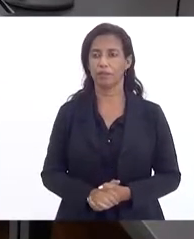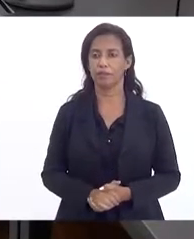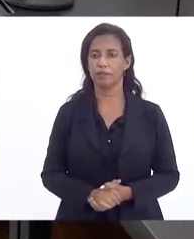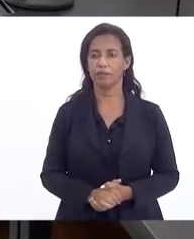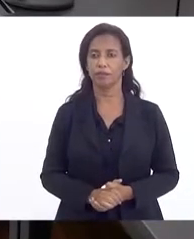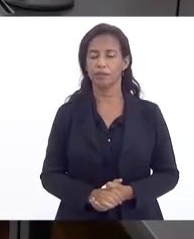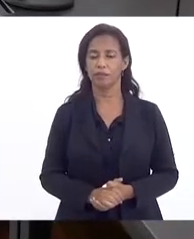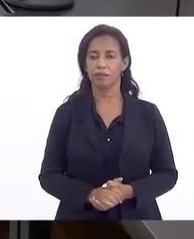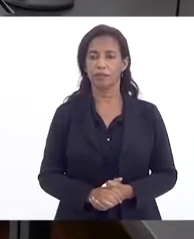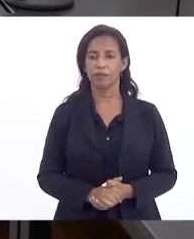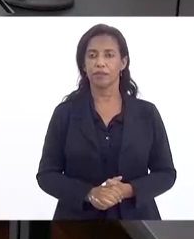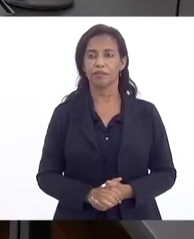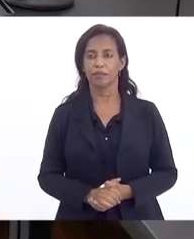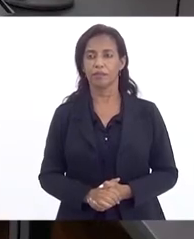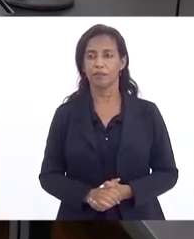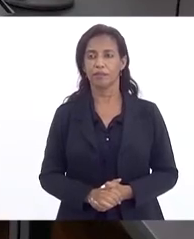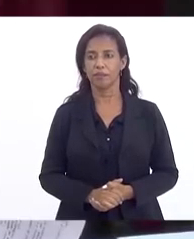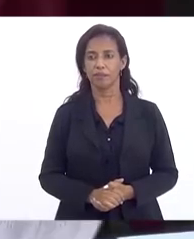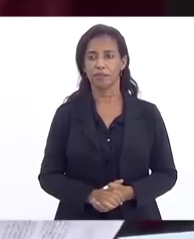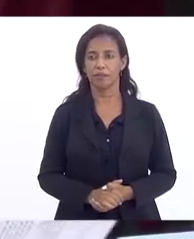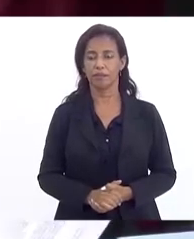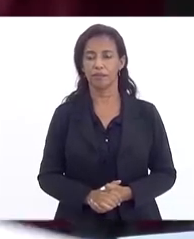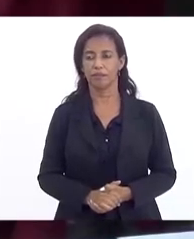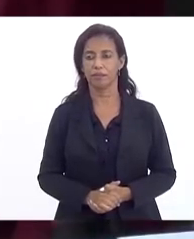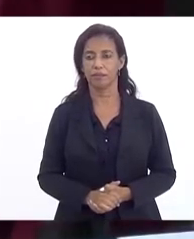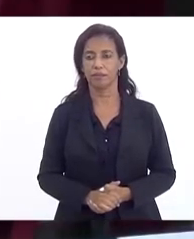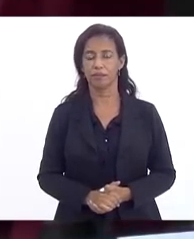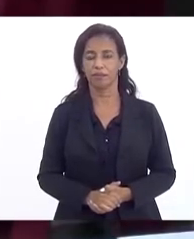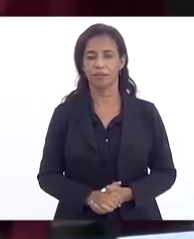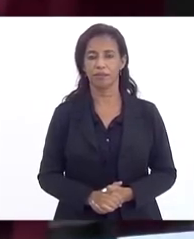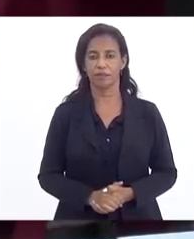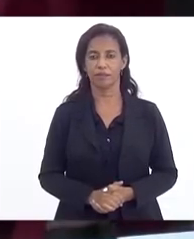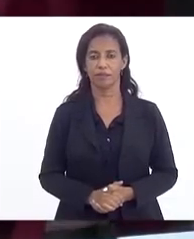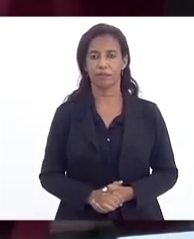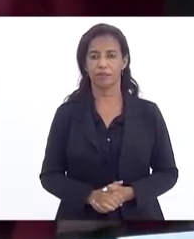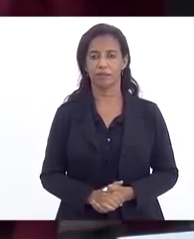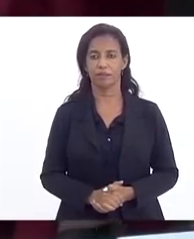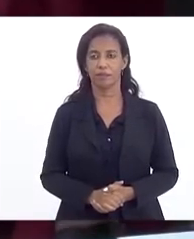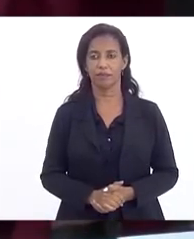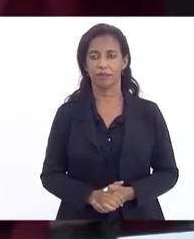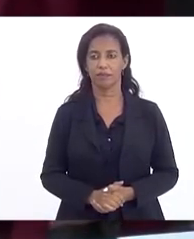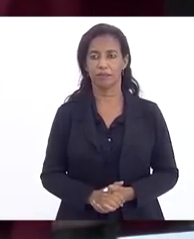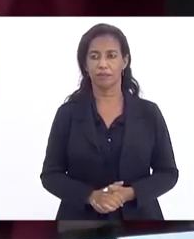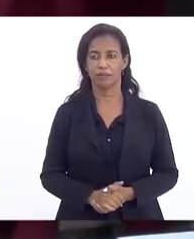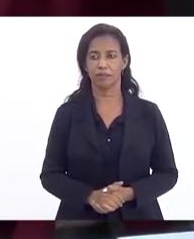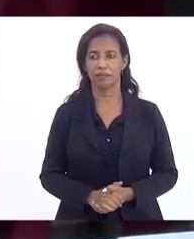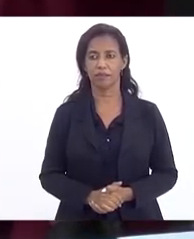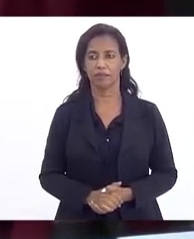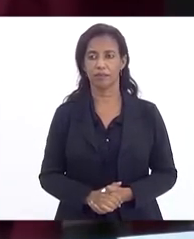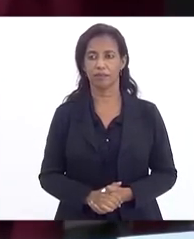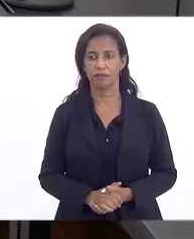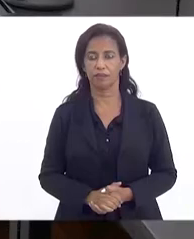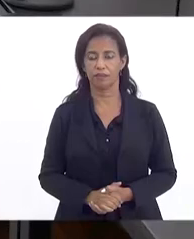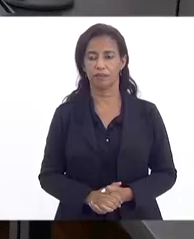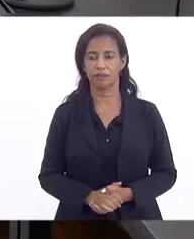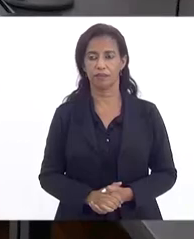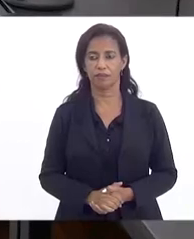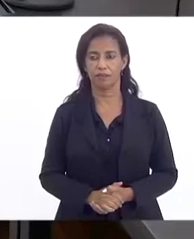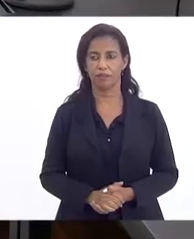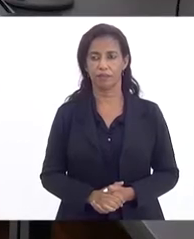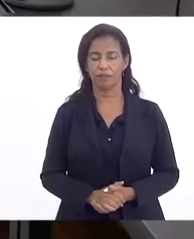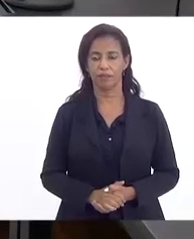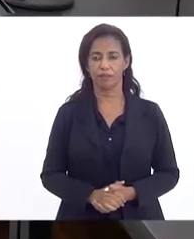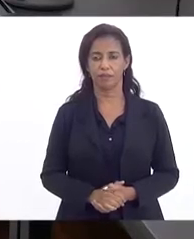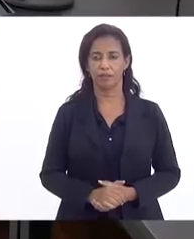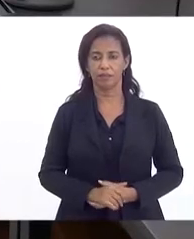não Randy Spinner. Também já passou. Essa isso, passou. Ninguém brinca mais com isso.